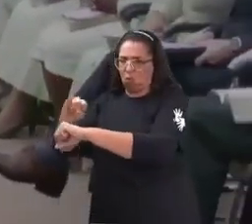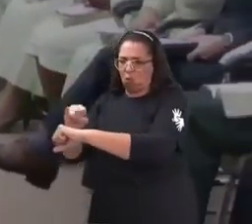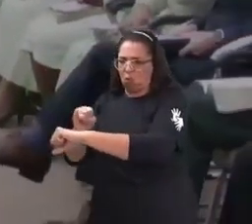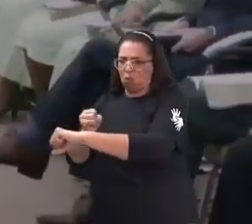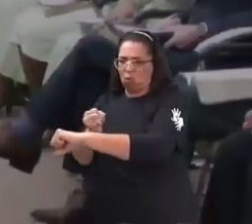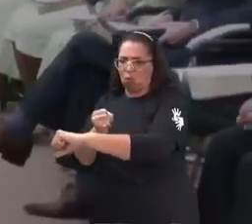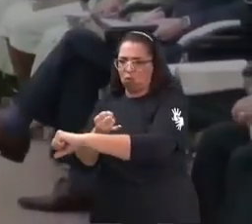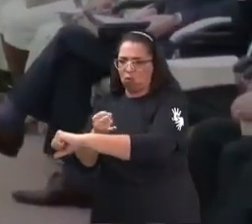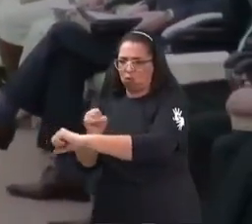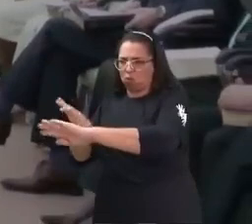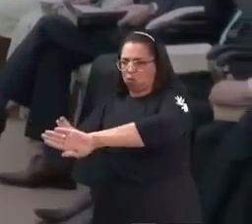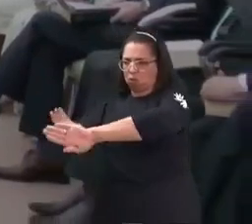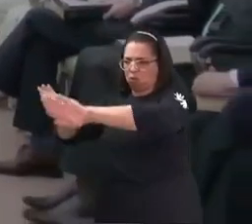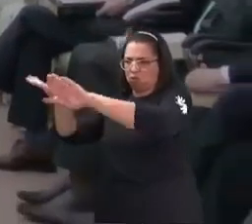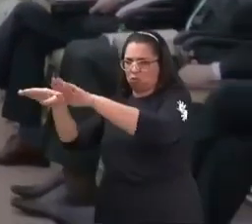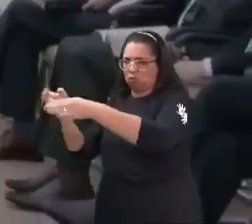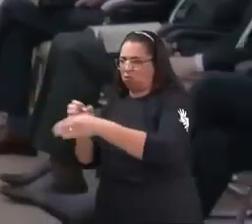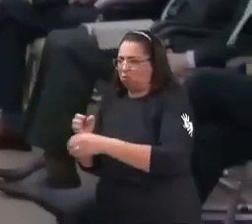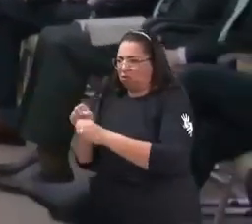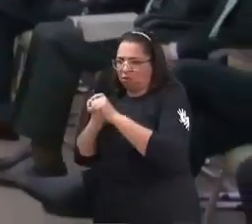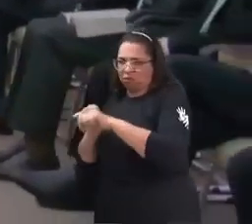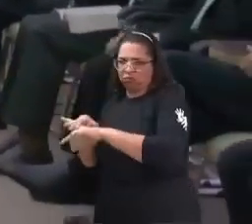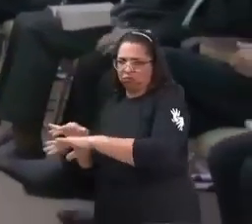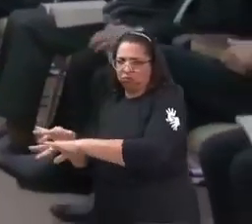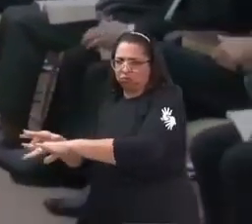Aí vem o inferno.